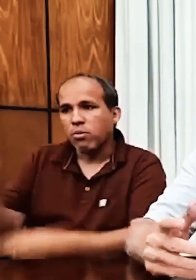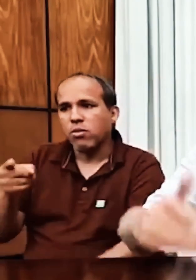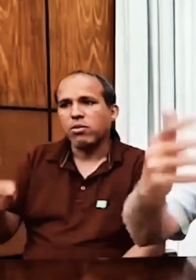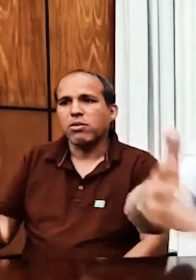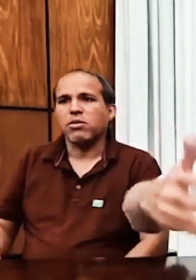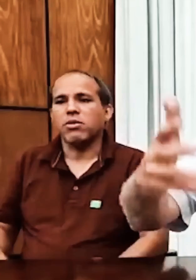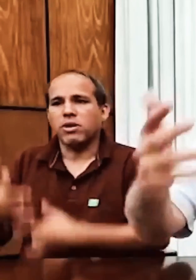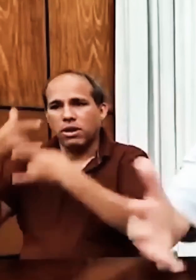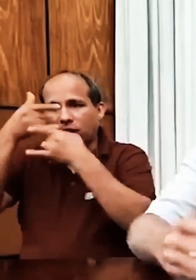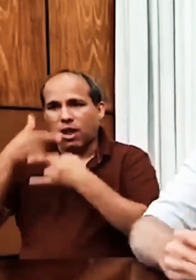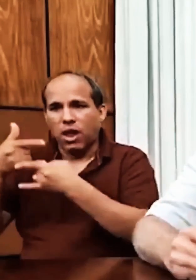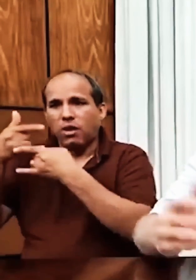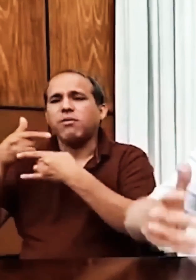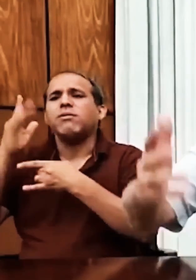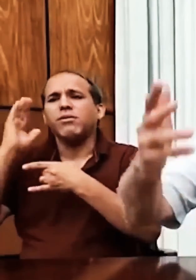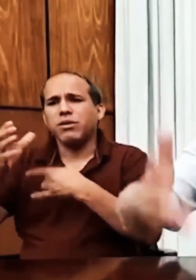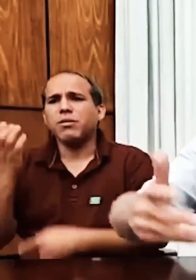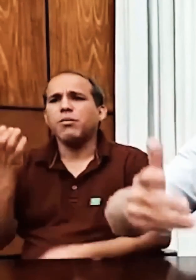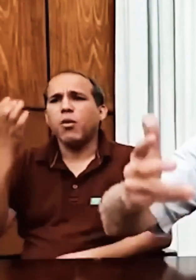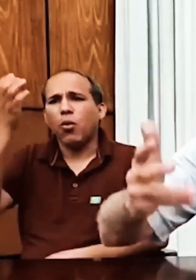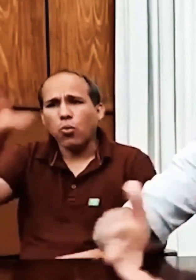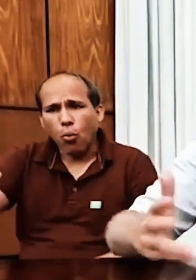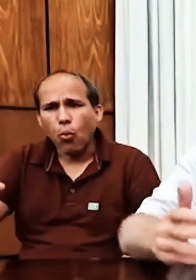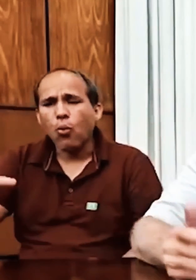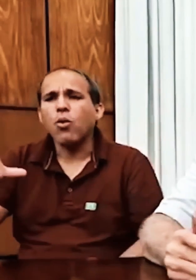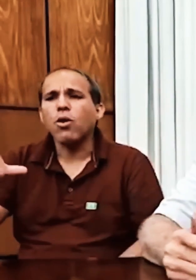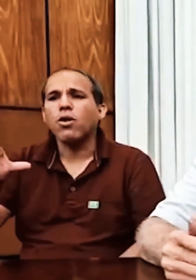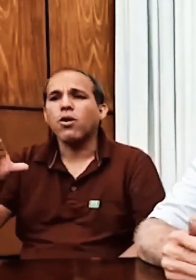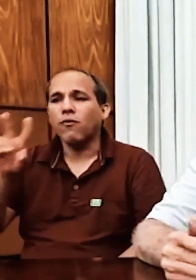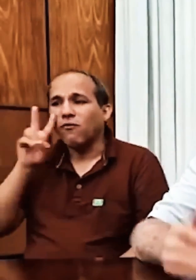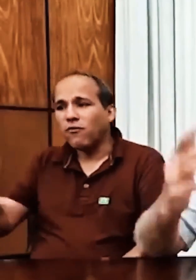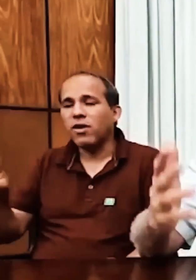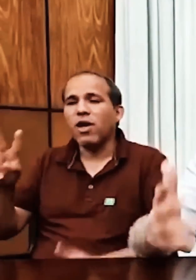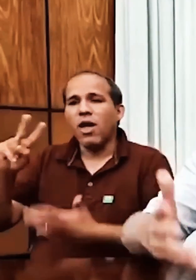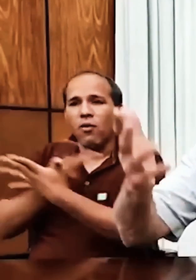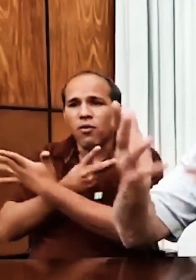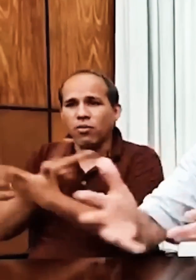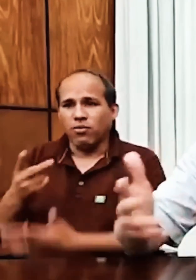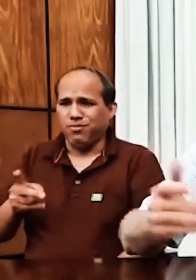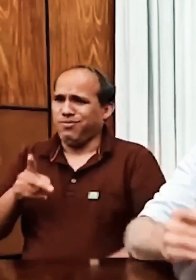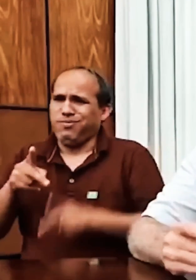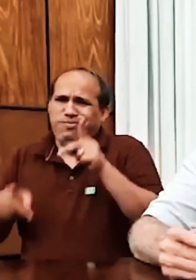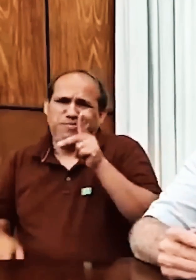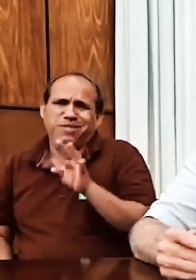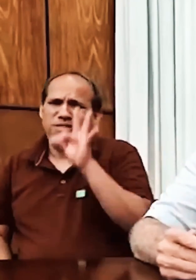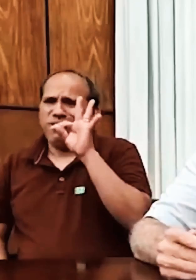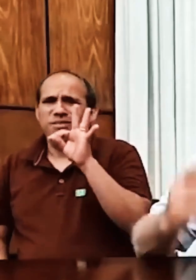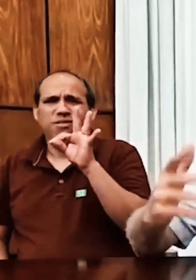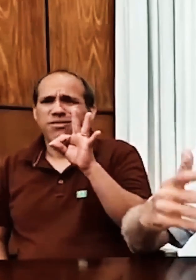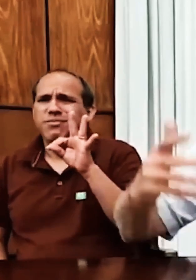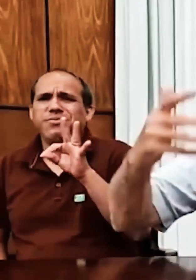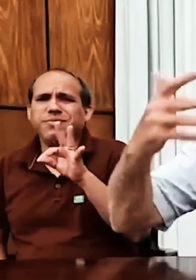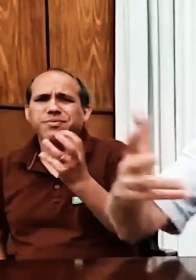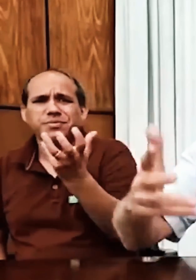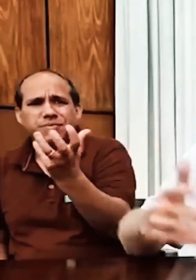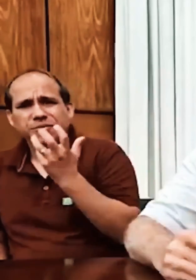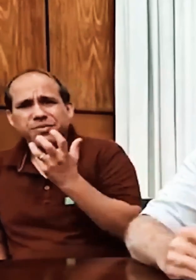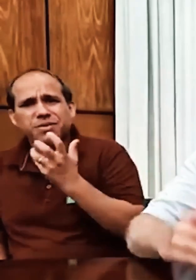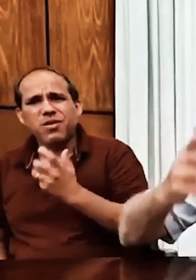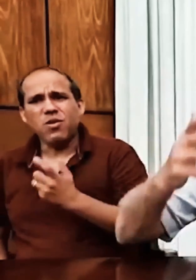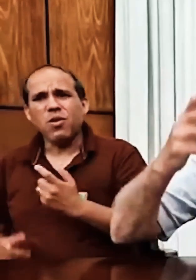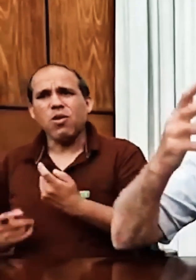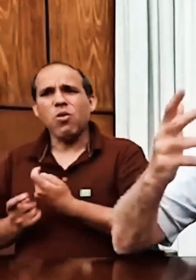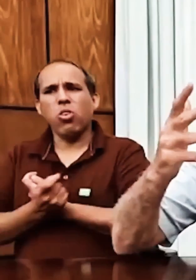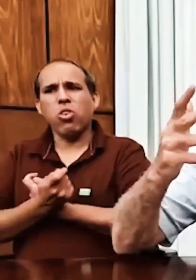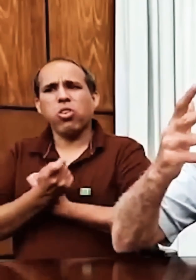A live botamos para rodar, para vocês verem o que aconteceu. E não o que o PT quer insinuar,